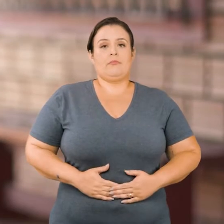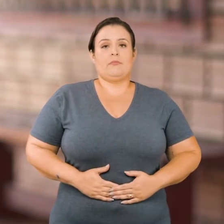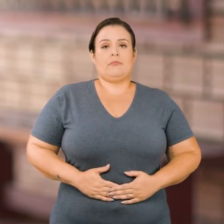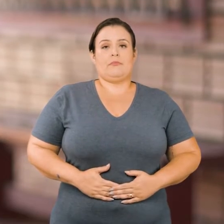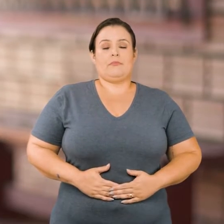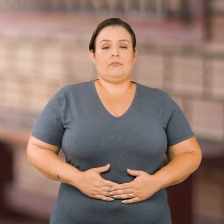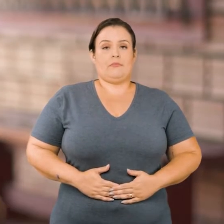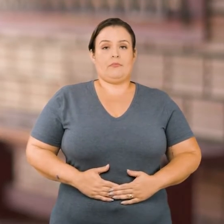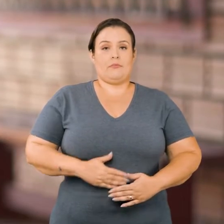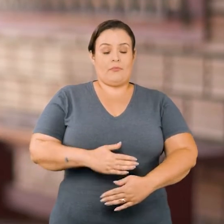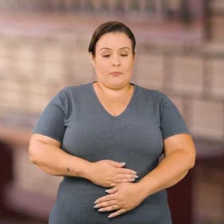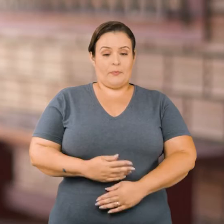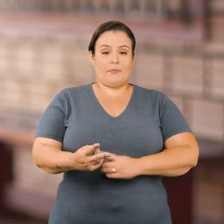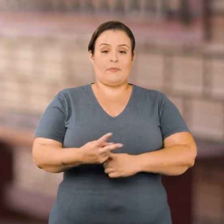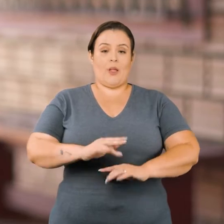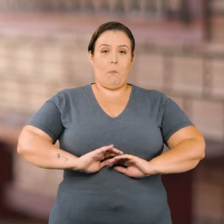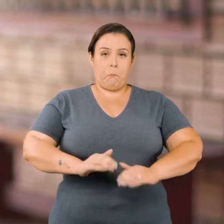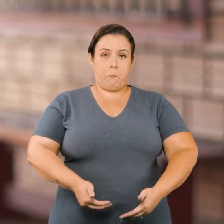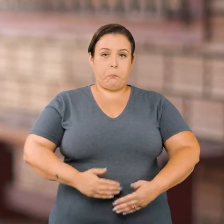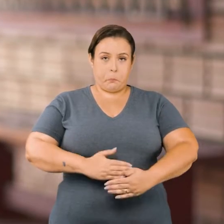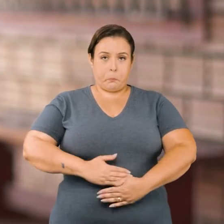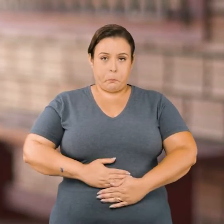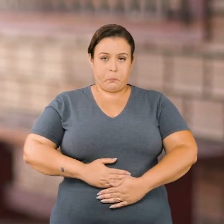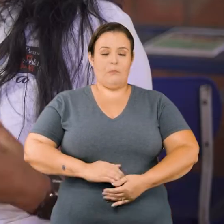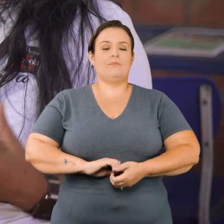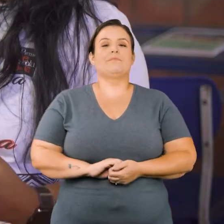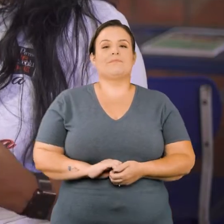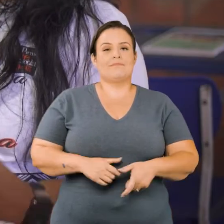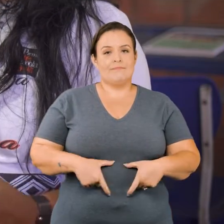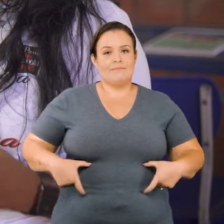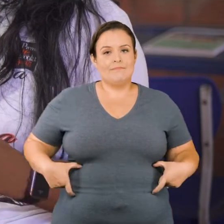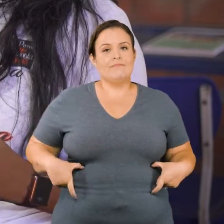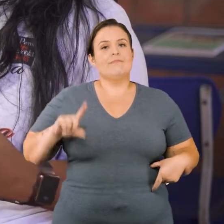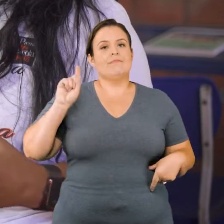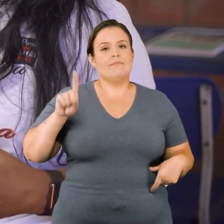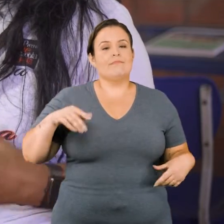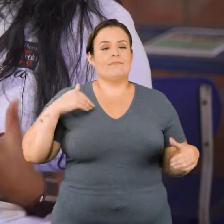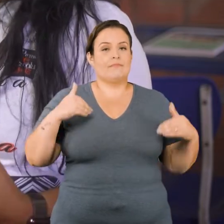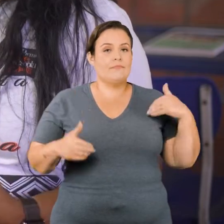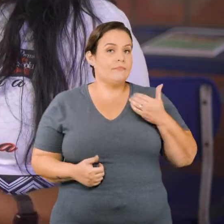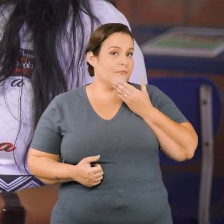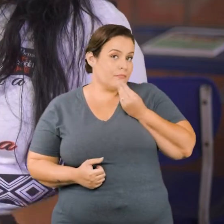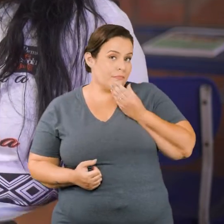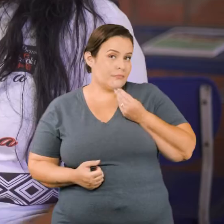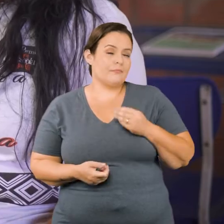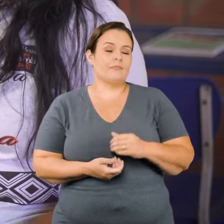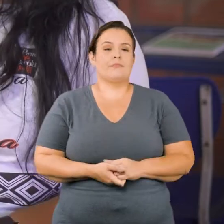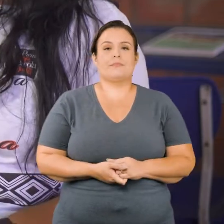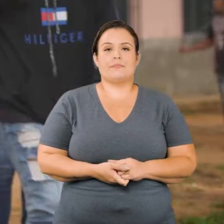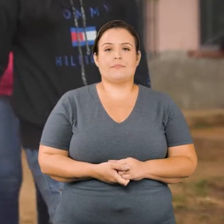né? E quando a barriga fica... Sentado, ele movimenta as mãos diante da barriga. Grande, né? A cinta veio para poder fazer a definição